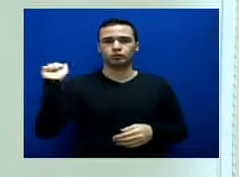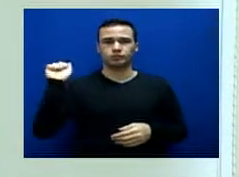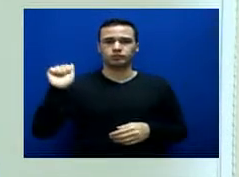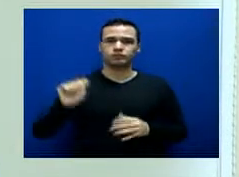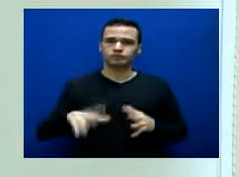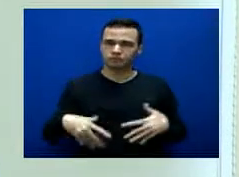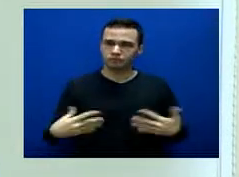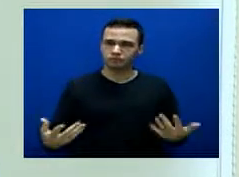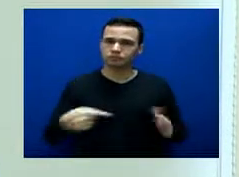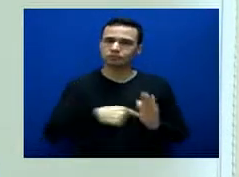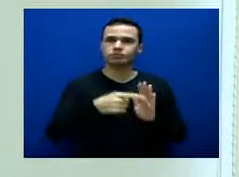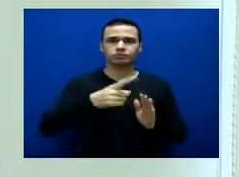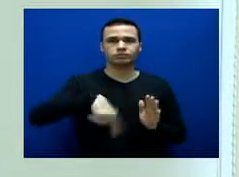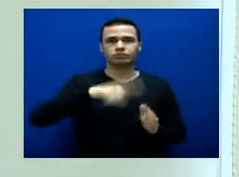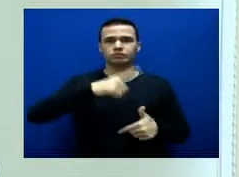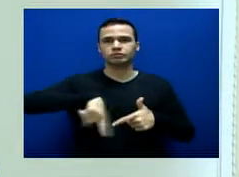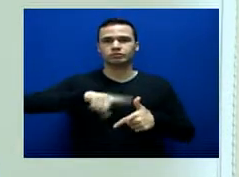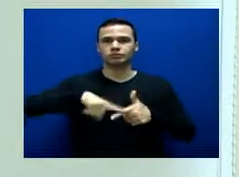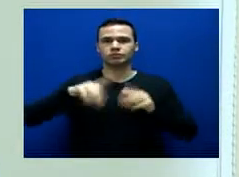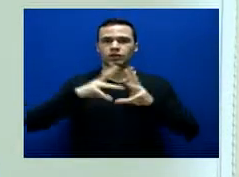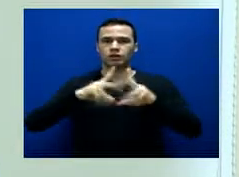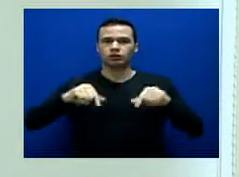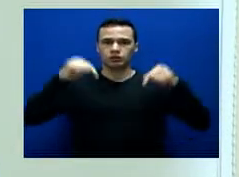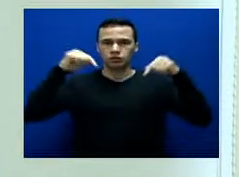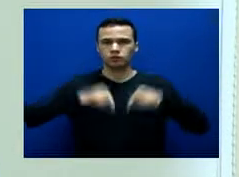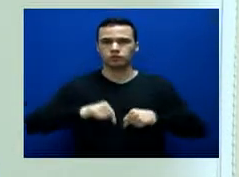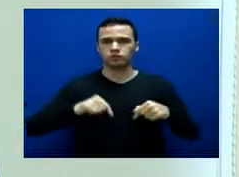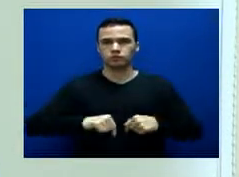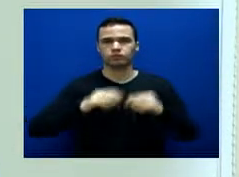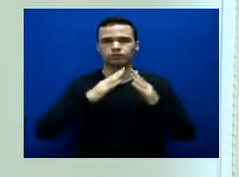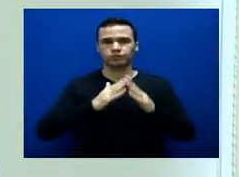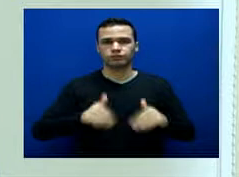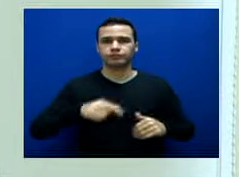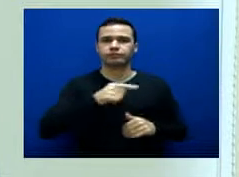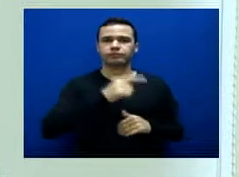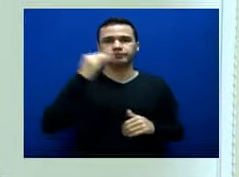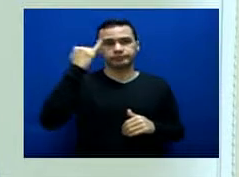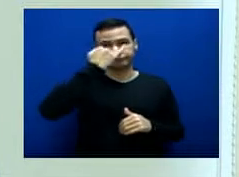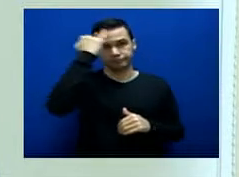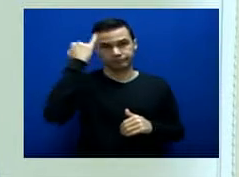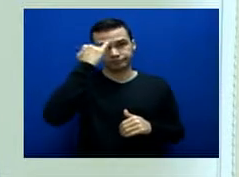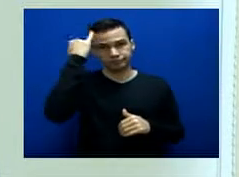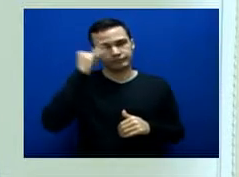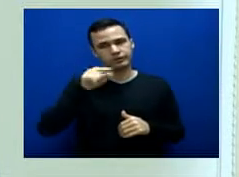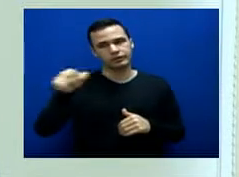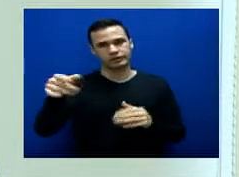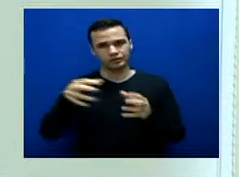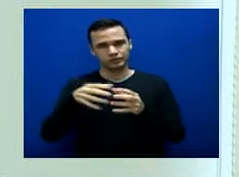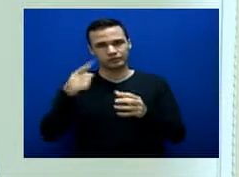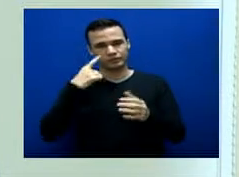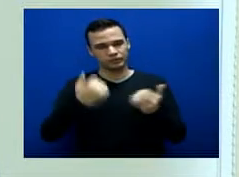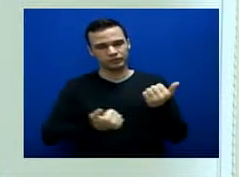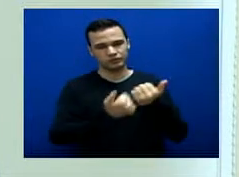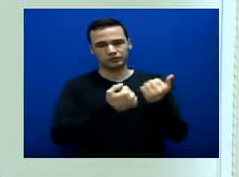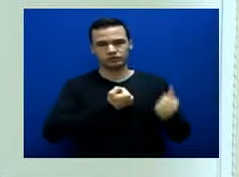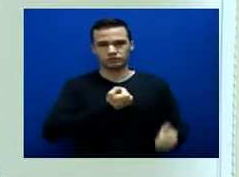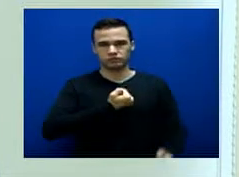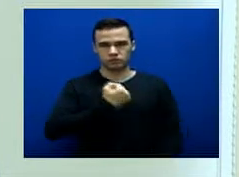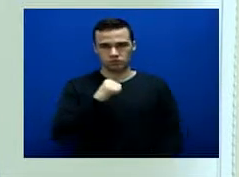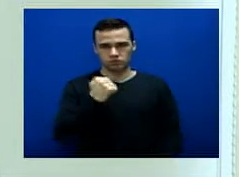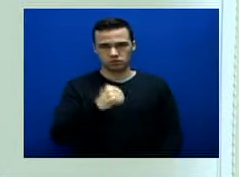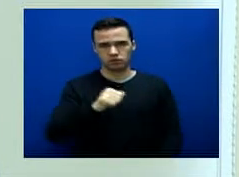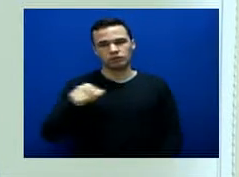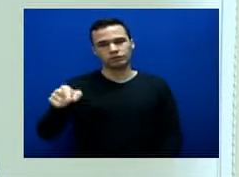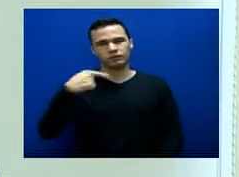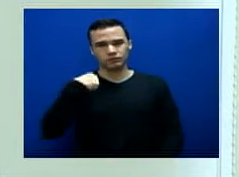Então, vamos resolver esse problema hoje. Então, eu queria fazer um apelo ao vereador Irineu, se ele, talvez a assessoria dele não atentou para o artigo 8º, porque o que